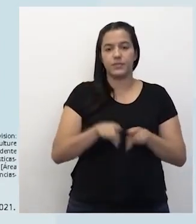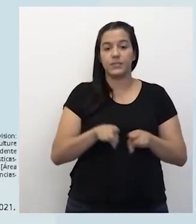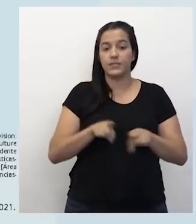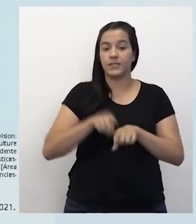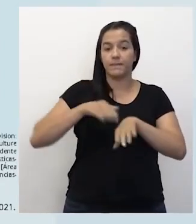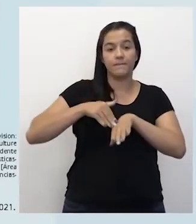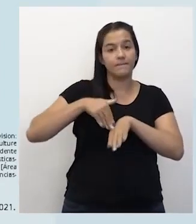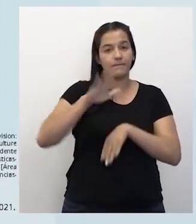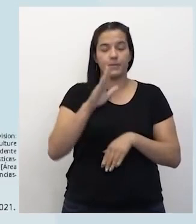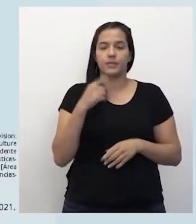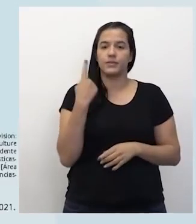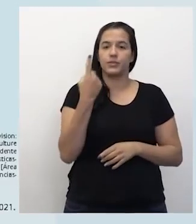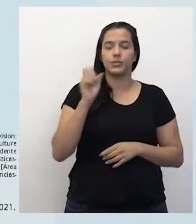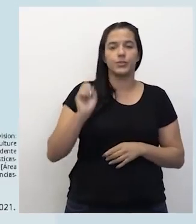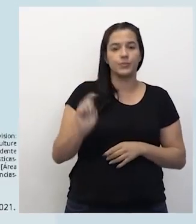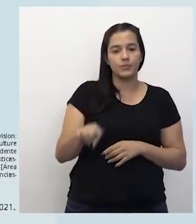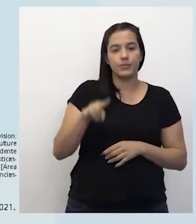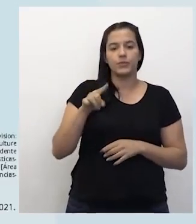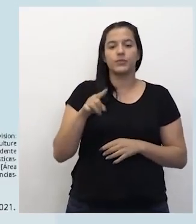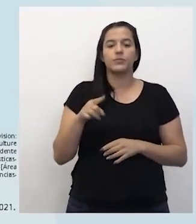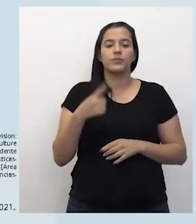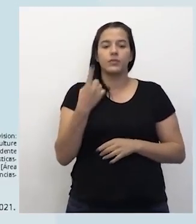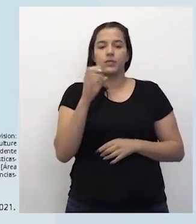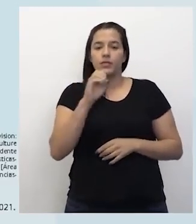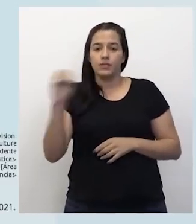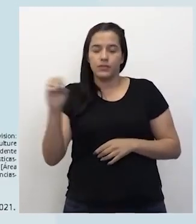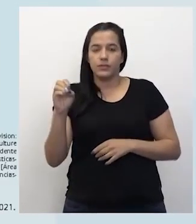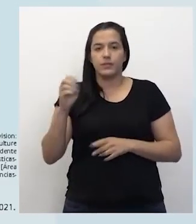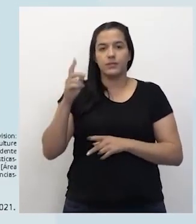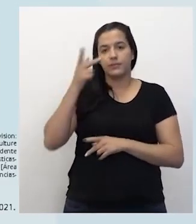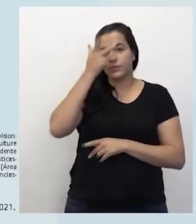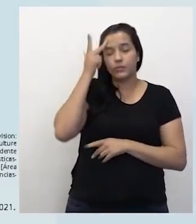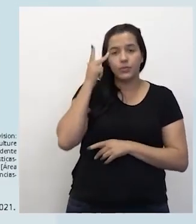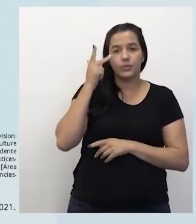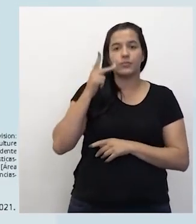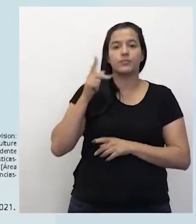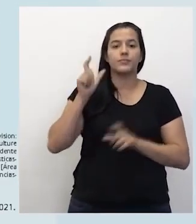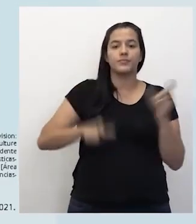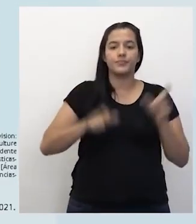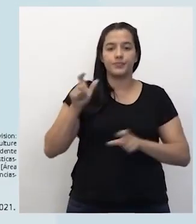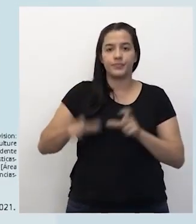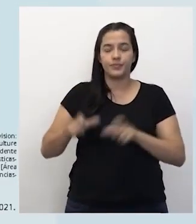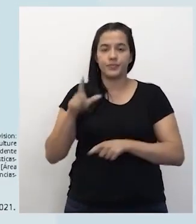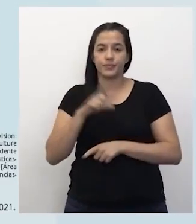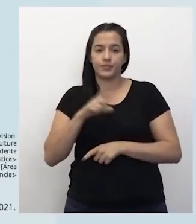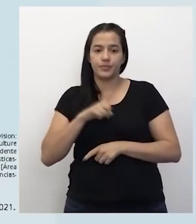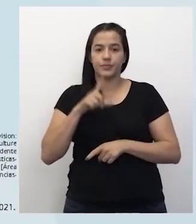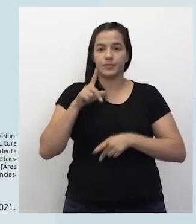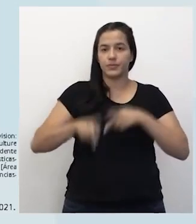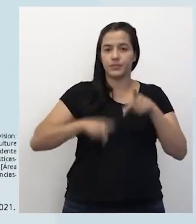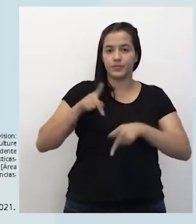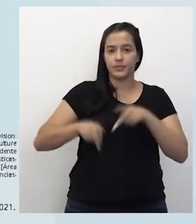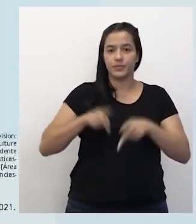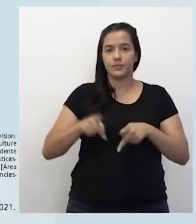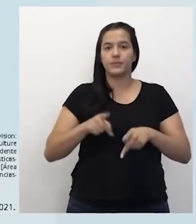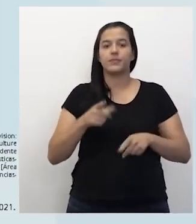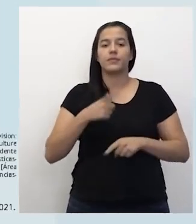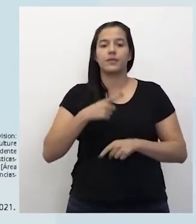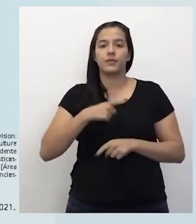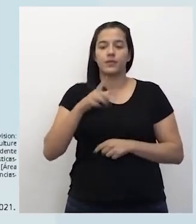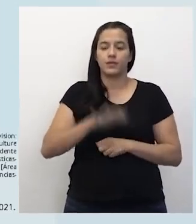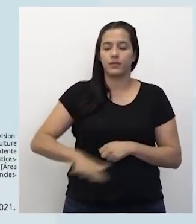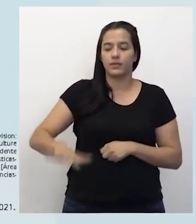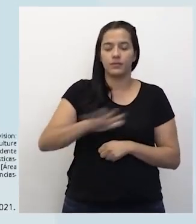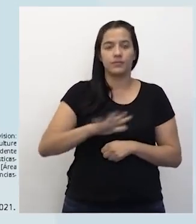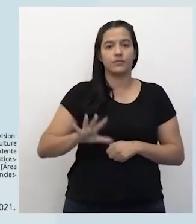1.100 habitantes por quilômetro quadrado. Então vocês viram lá na primeira coluna tem a população, na segunda coluna tem a área total, é